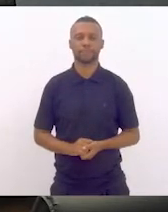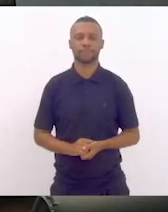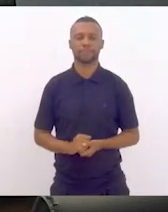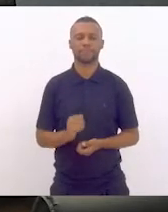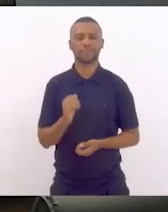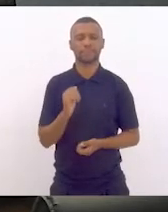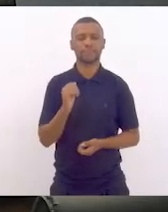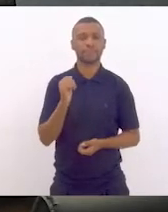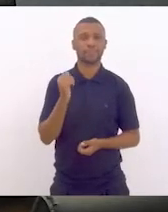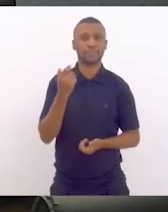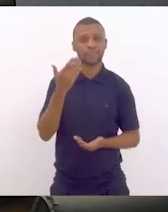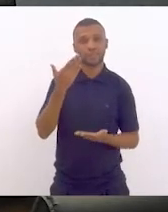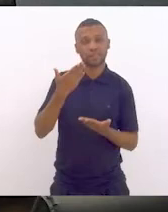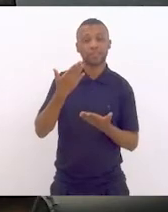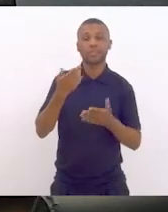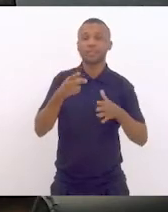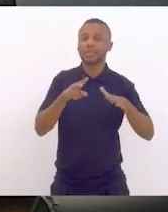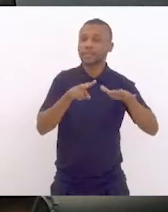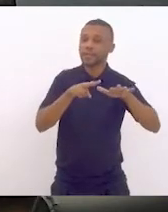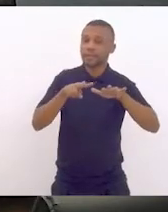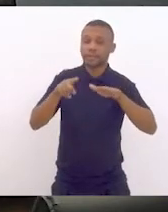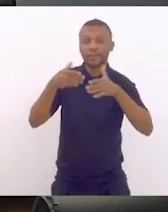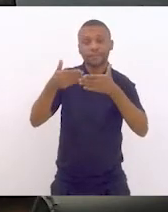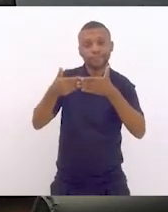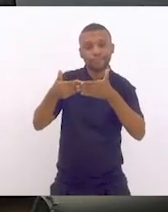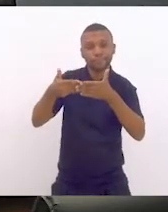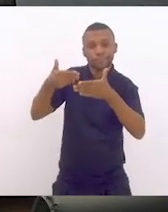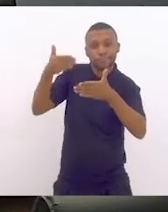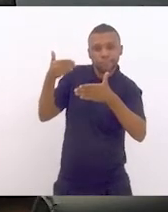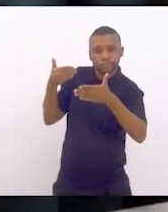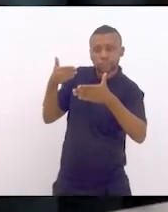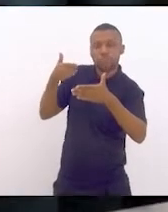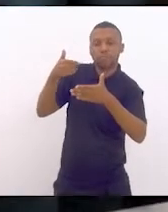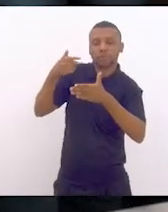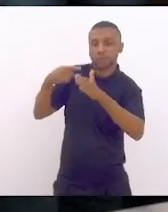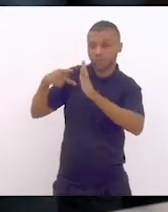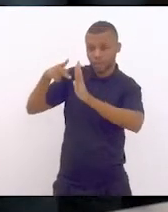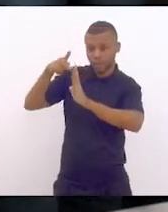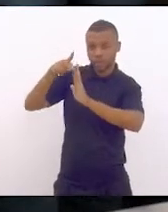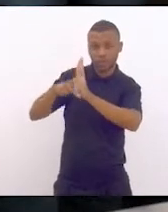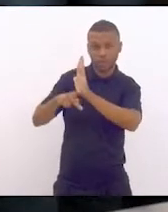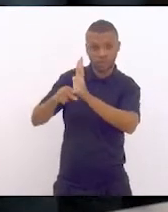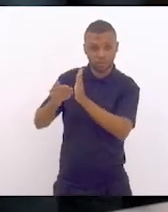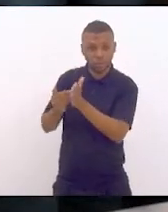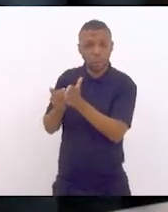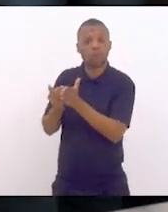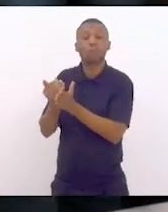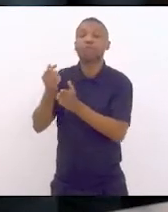na penúltima semana, esse projeto veio à pauta